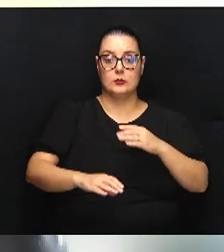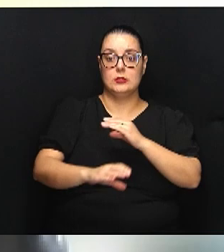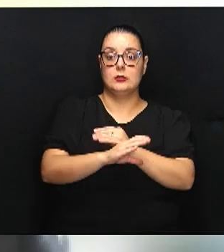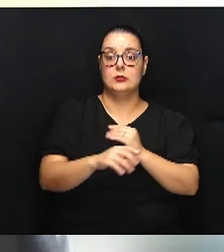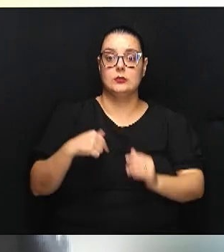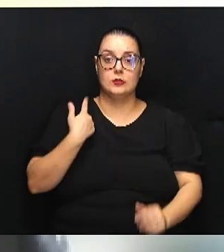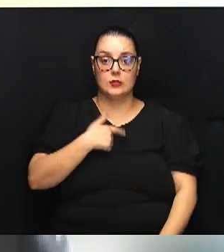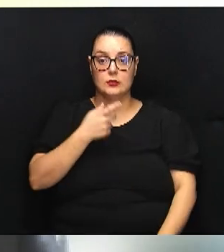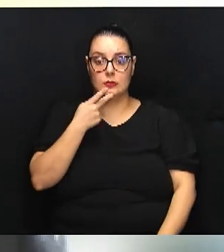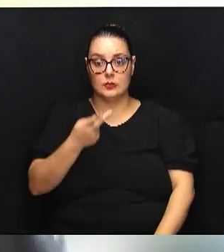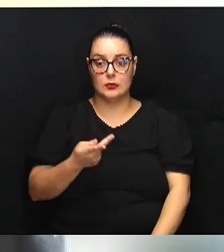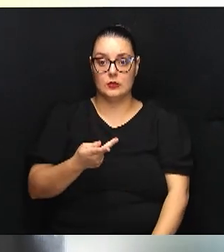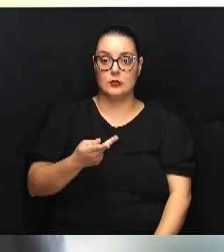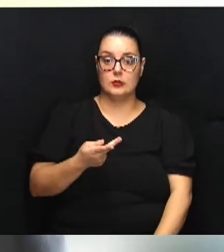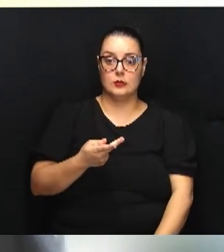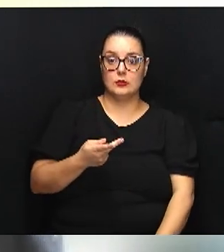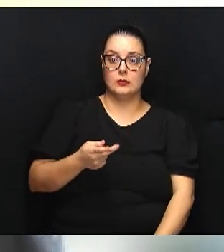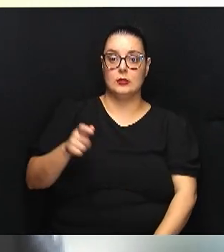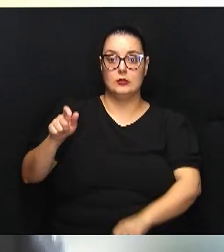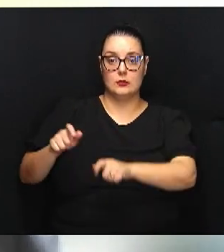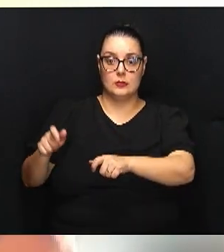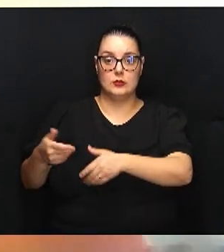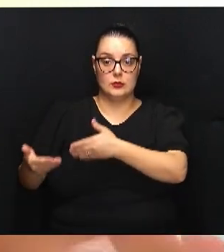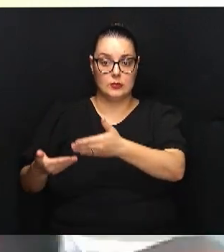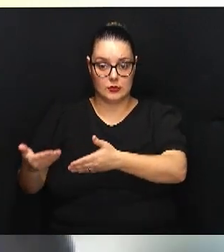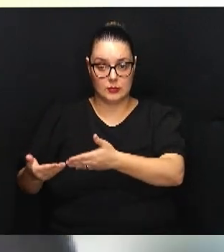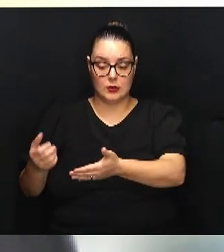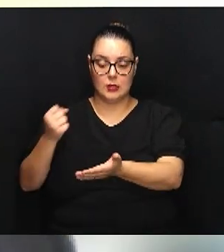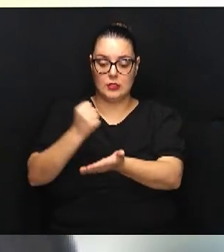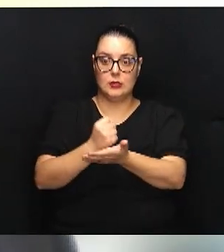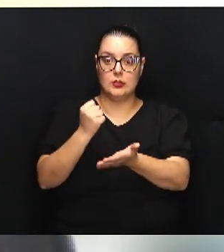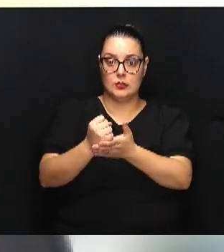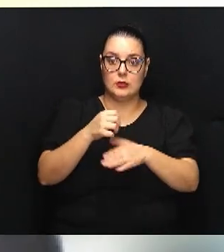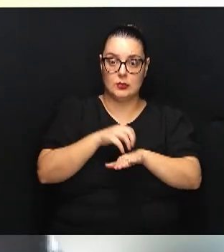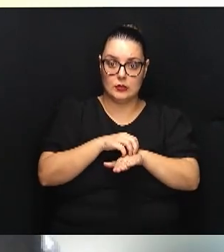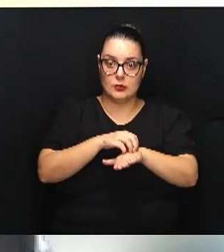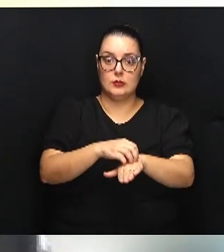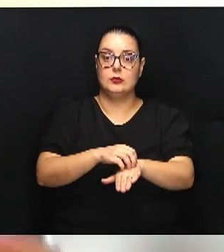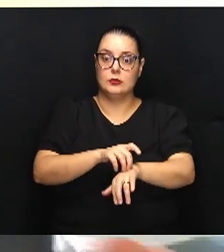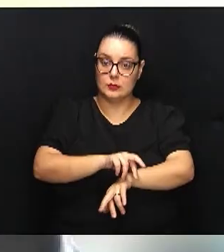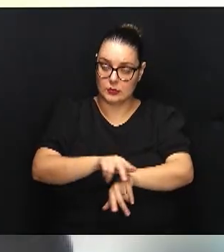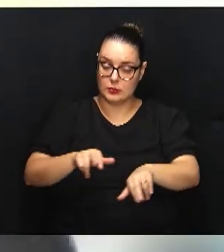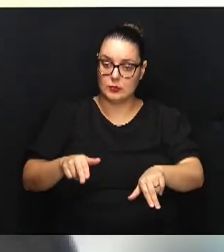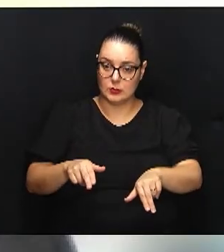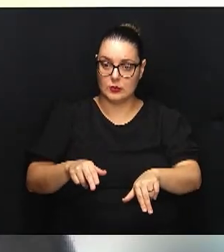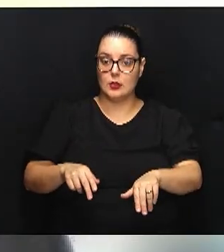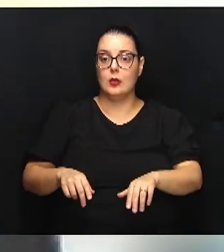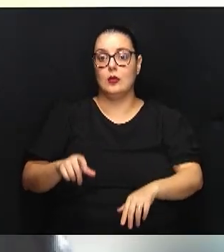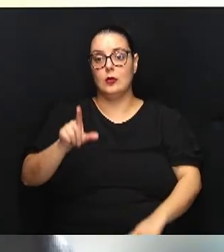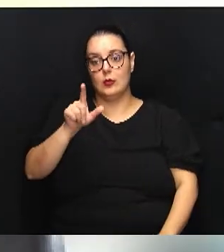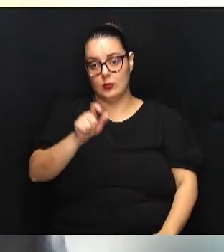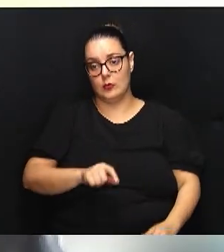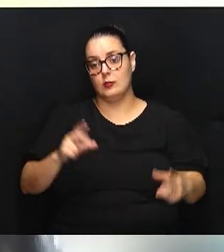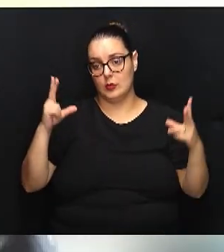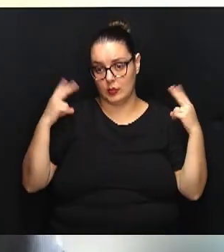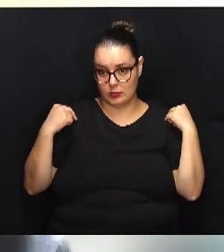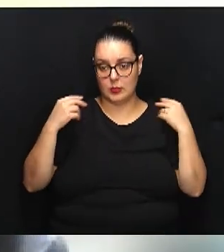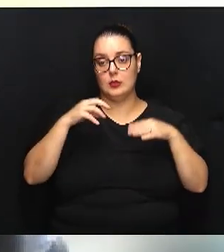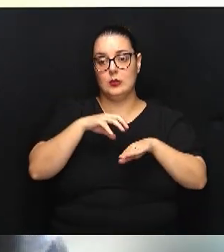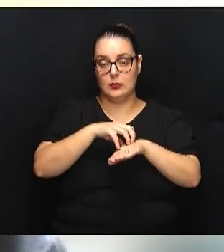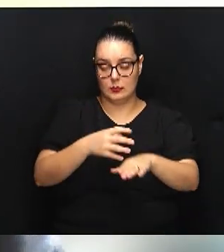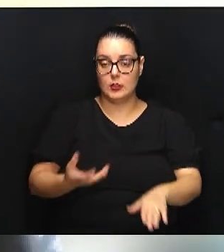fala em responsabilidade civil, a gente fala que tanto o tomador do serviço, aquele que contrata o transporte, como aquele que